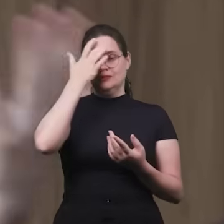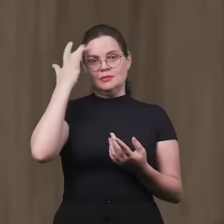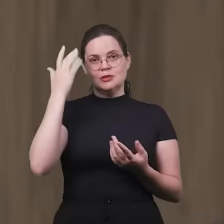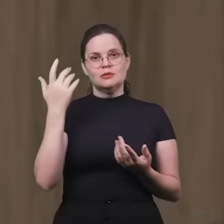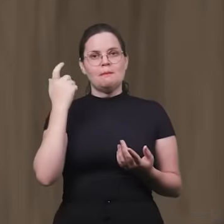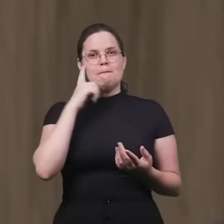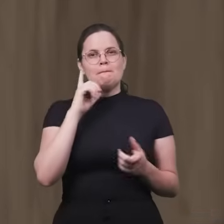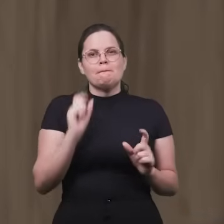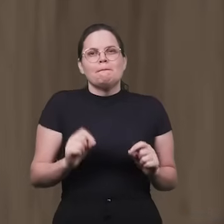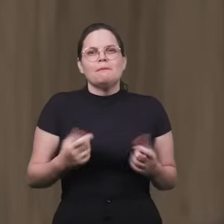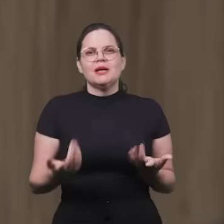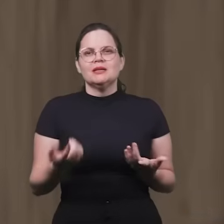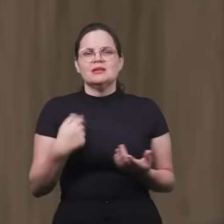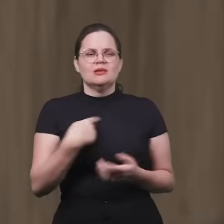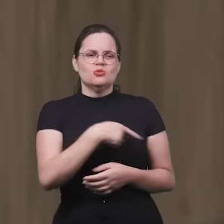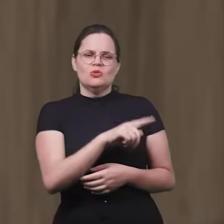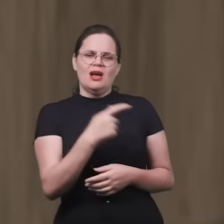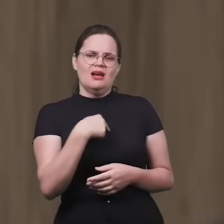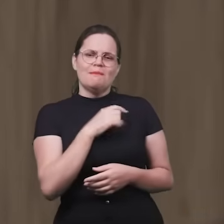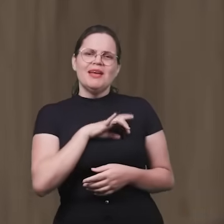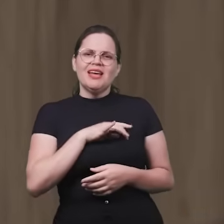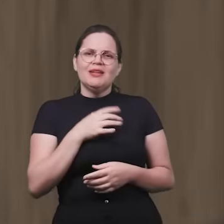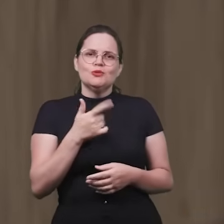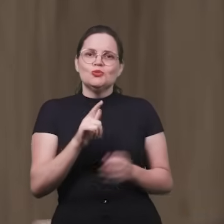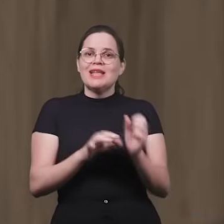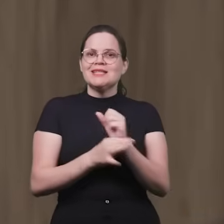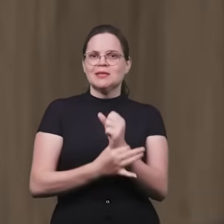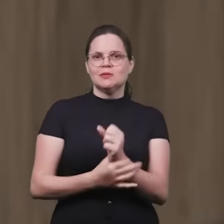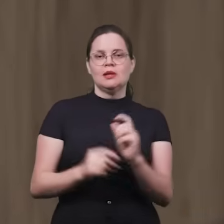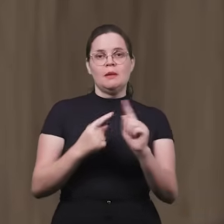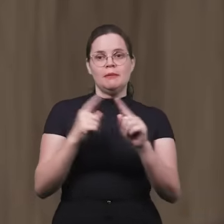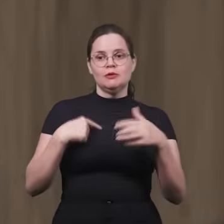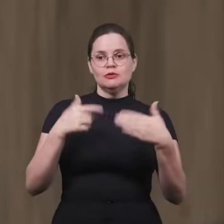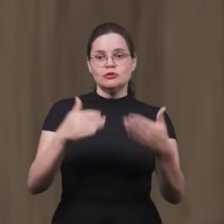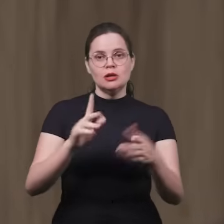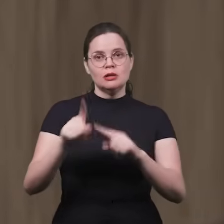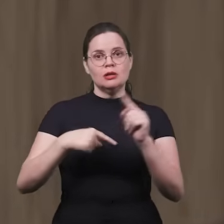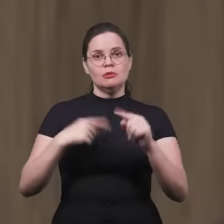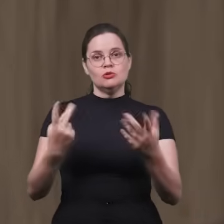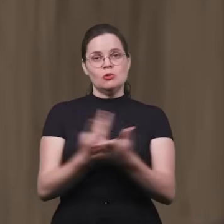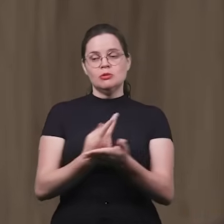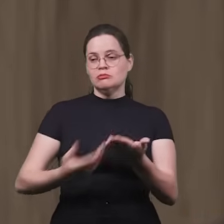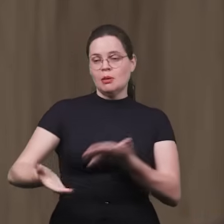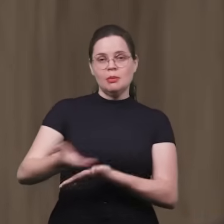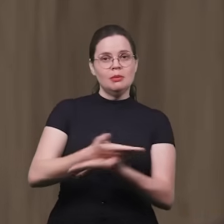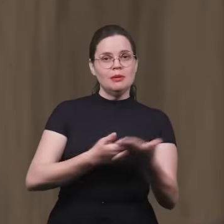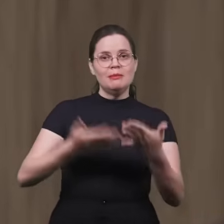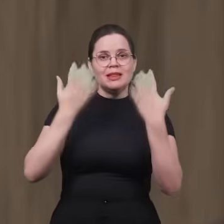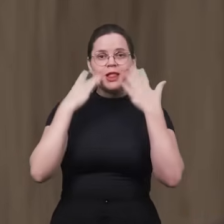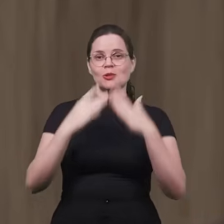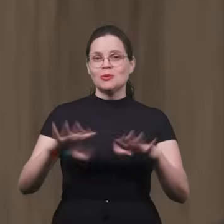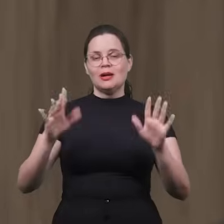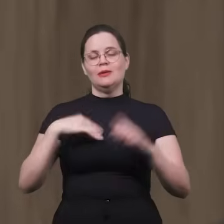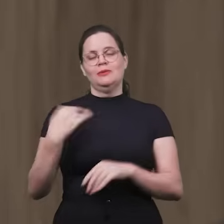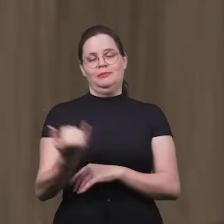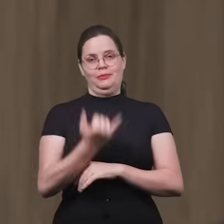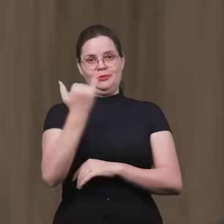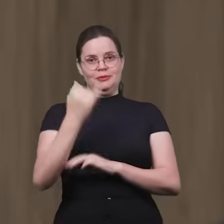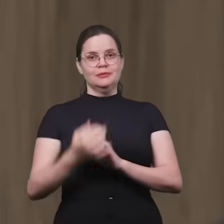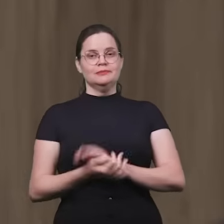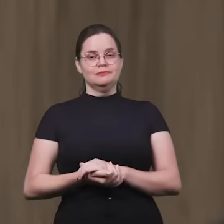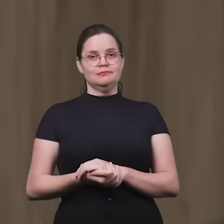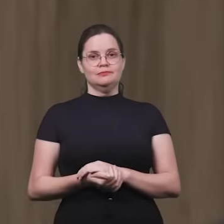acho que muitas pessoas não têm essa mentalidade por medo, por insegurança, mas quando chega, já tá enturmado em um grupo, sabe? Acho que isso é muito